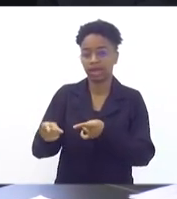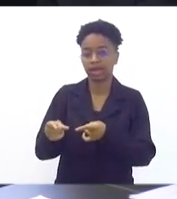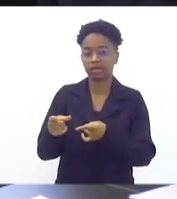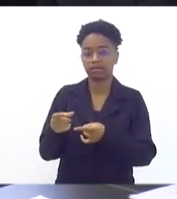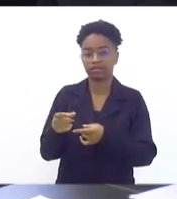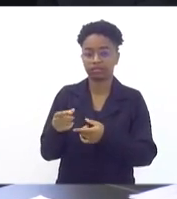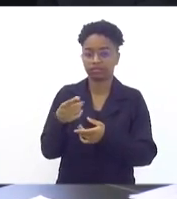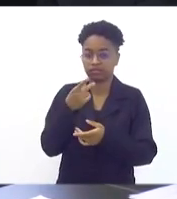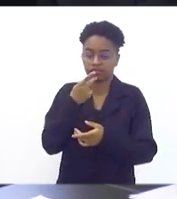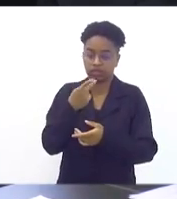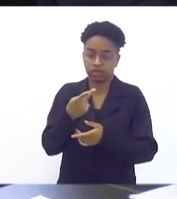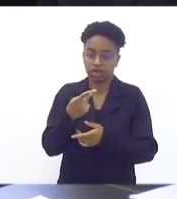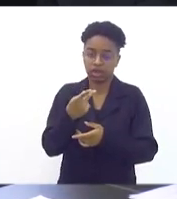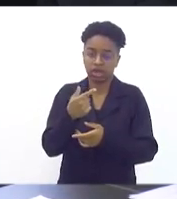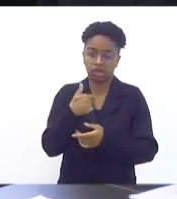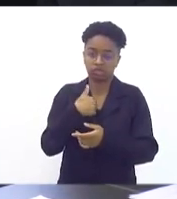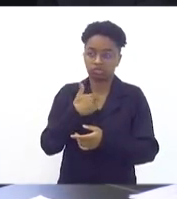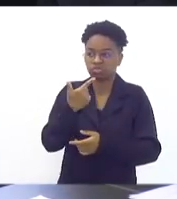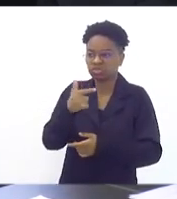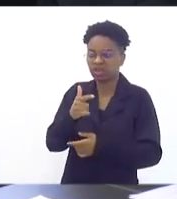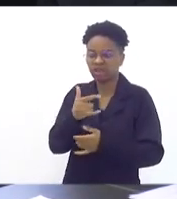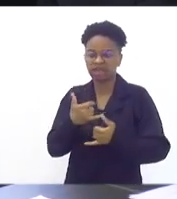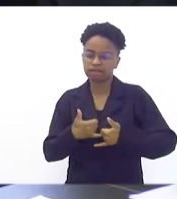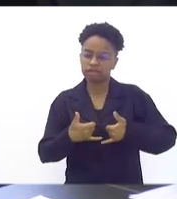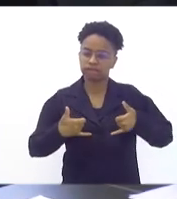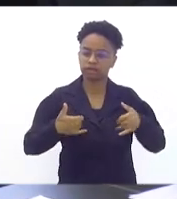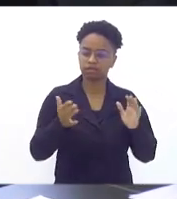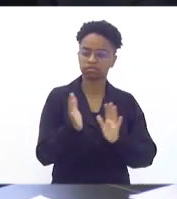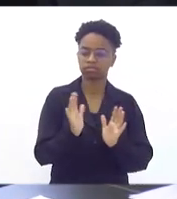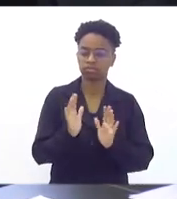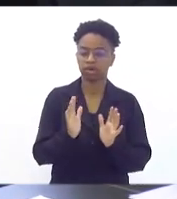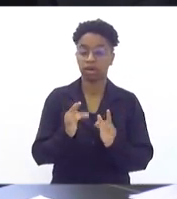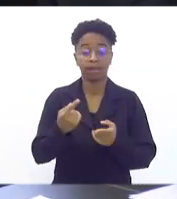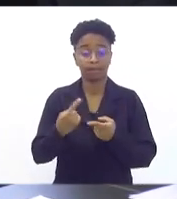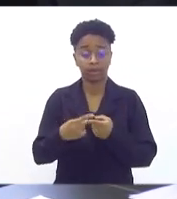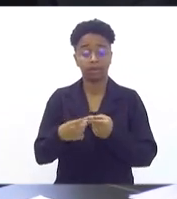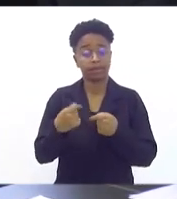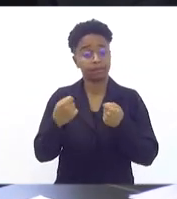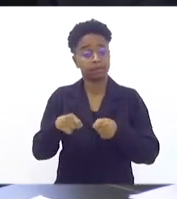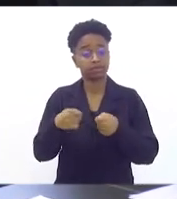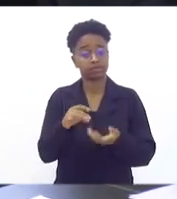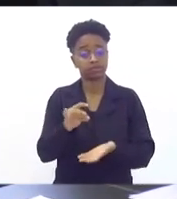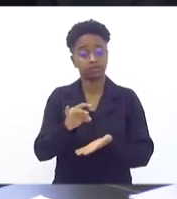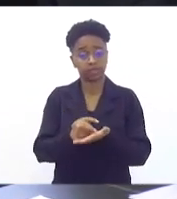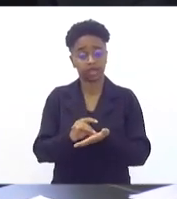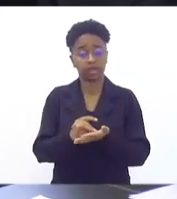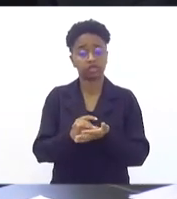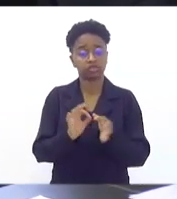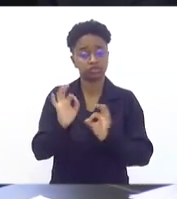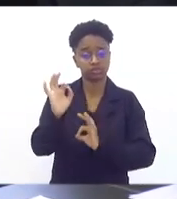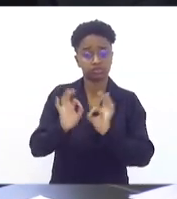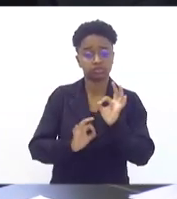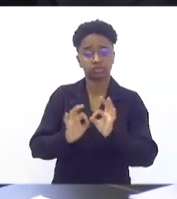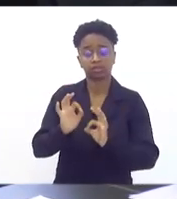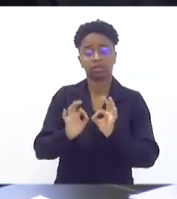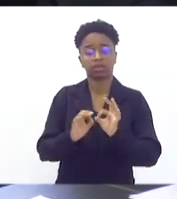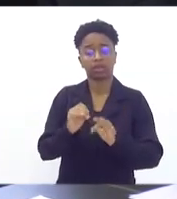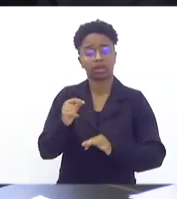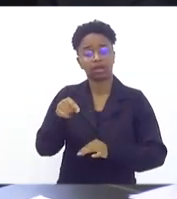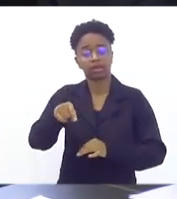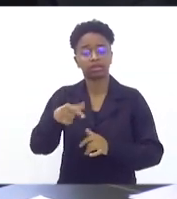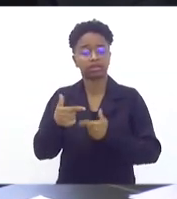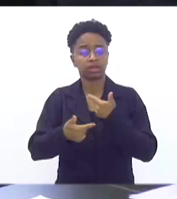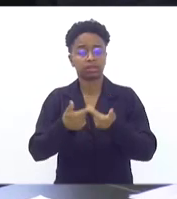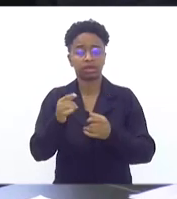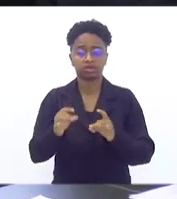desprover de qualquer tipo de vaidade e em prol de uma oxigenação da autarquia especial em prol